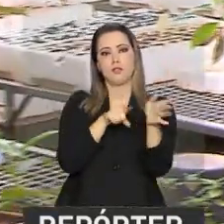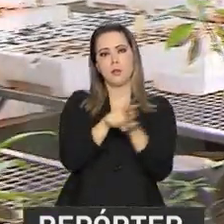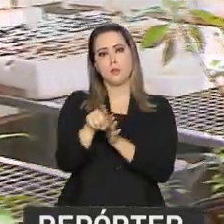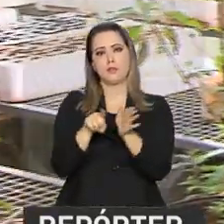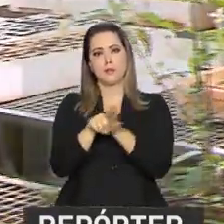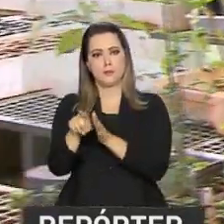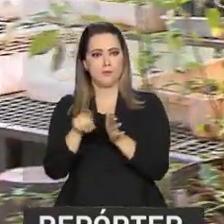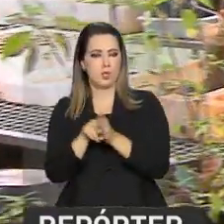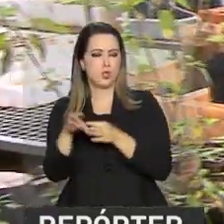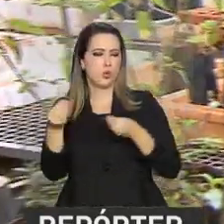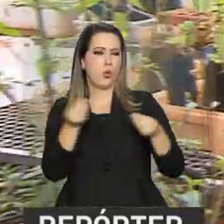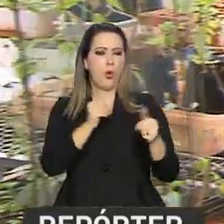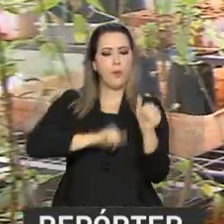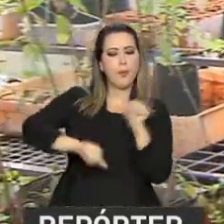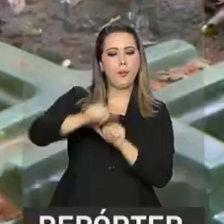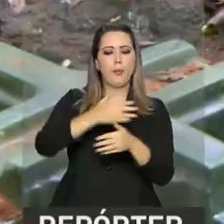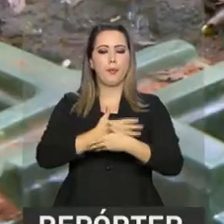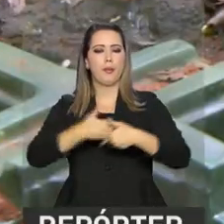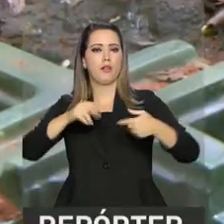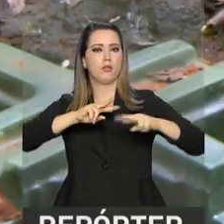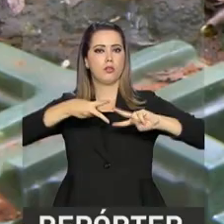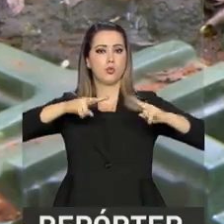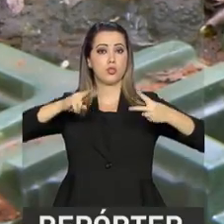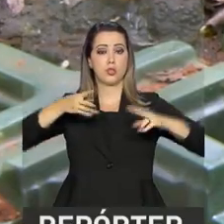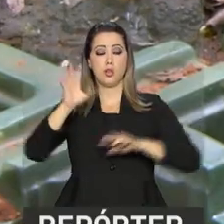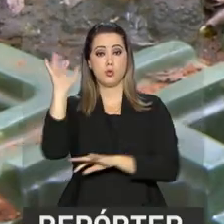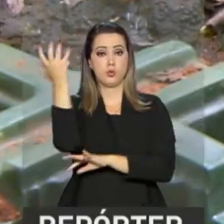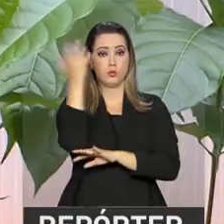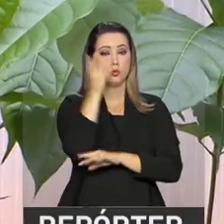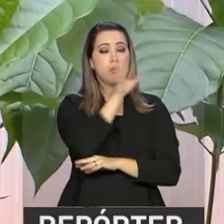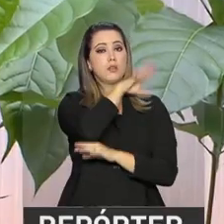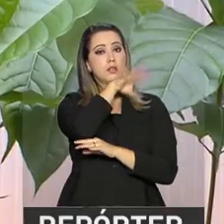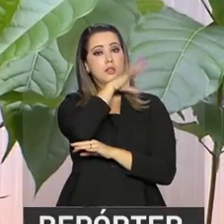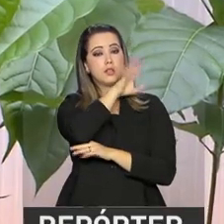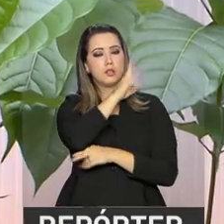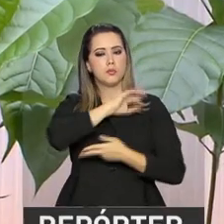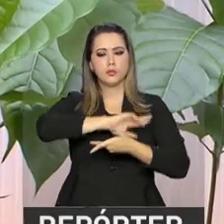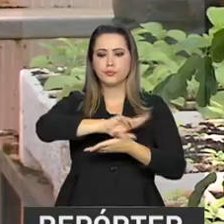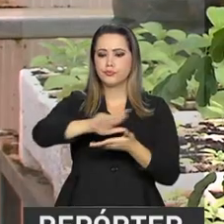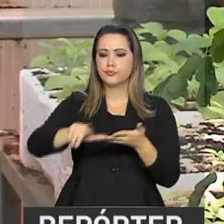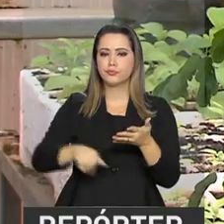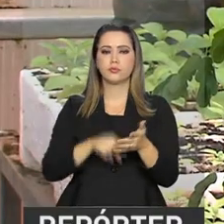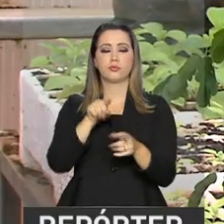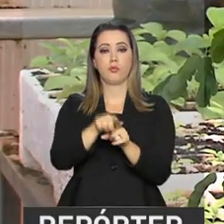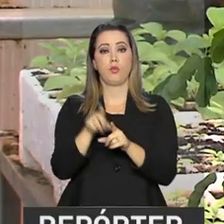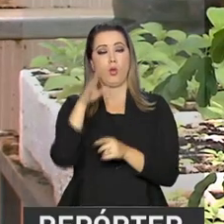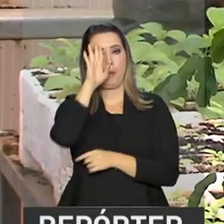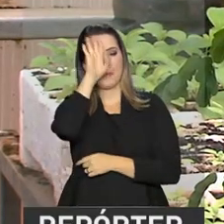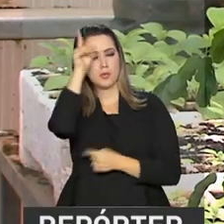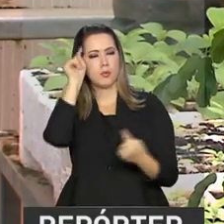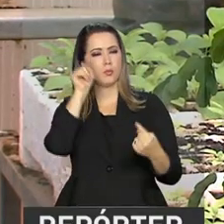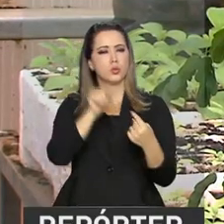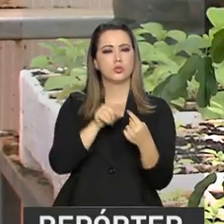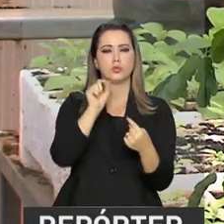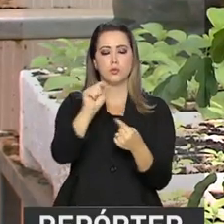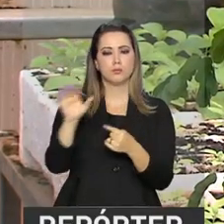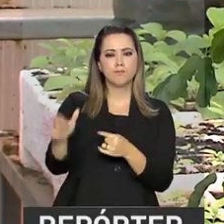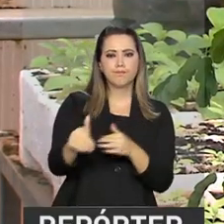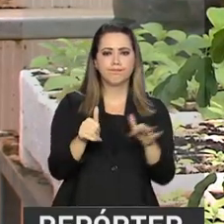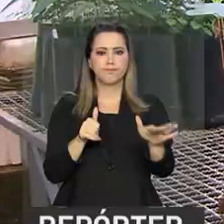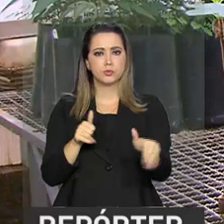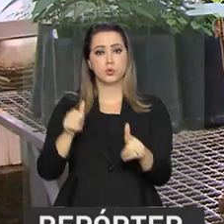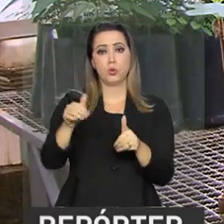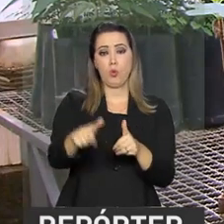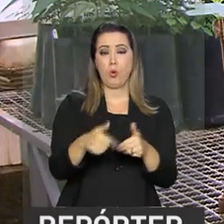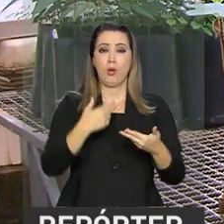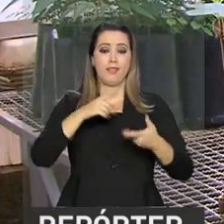recursos genéticos de plantas, animais e micro-organismos. No caso de plantas, uma das prioridades é coletar